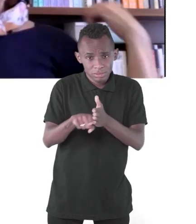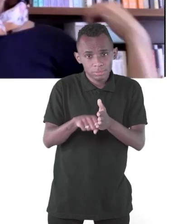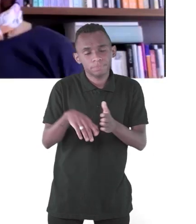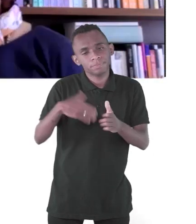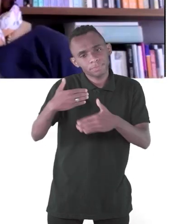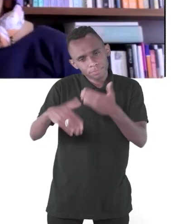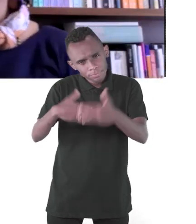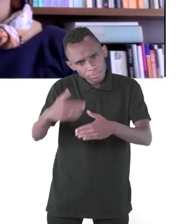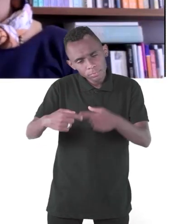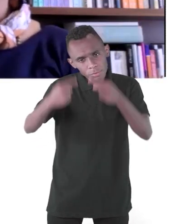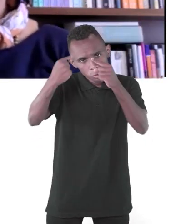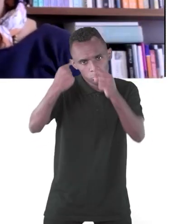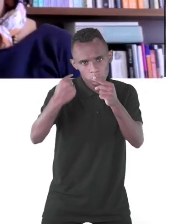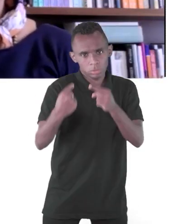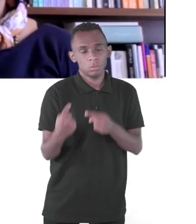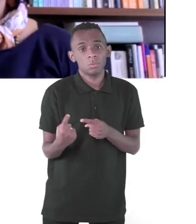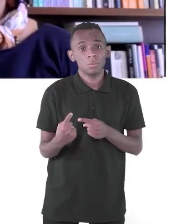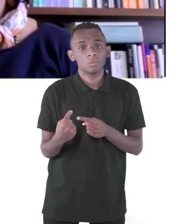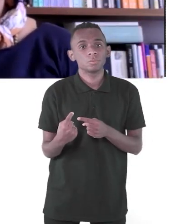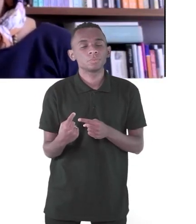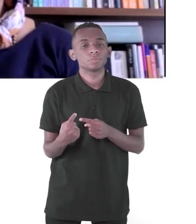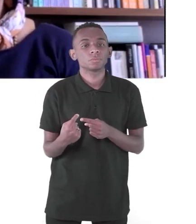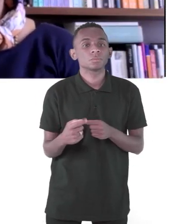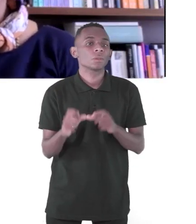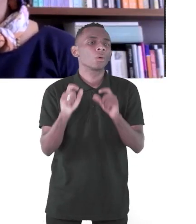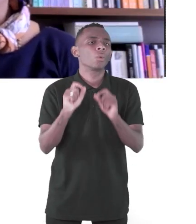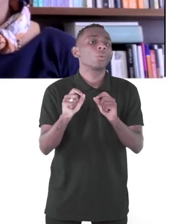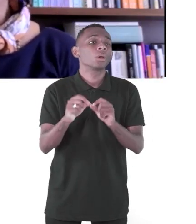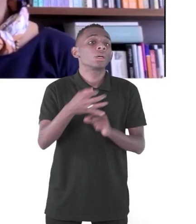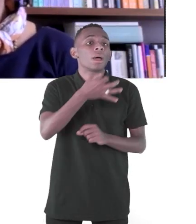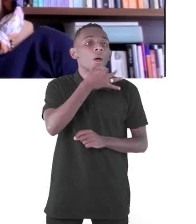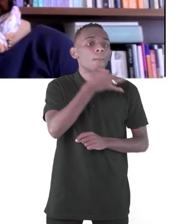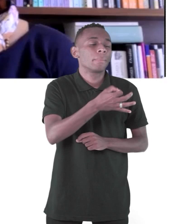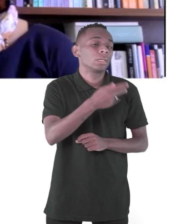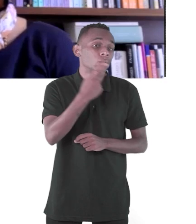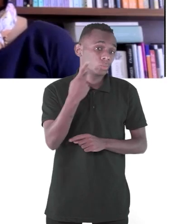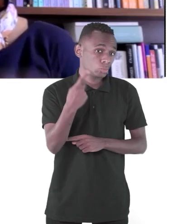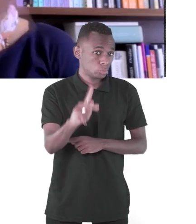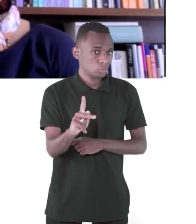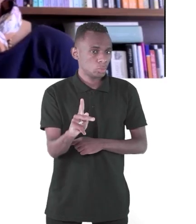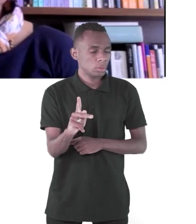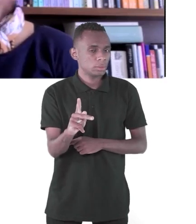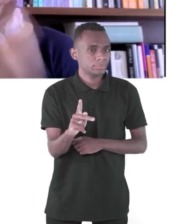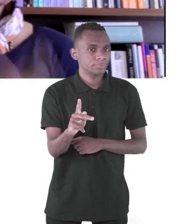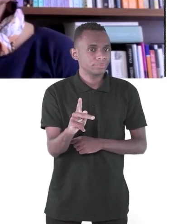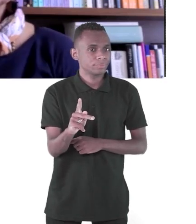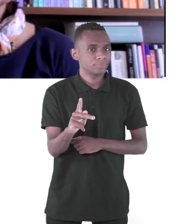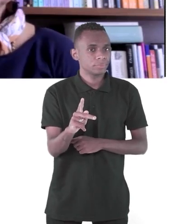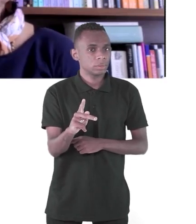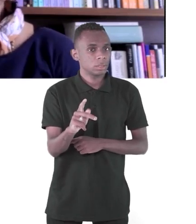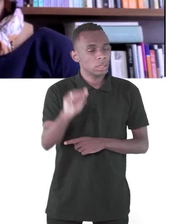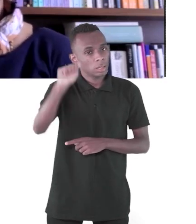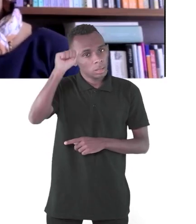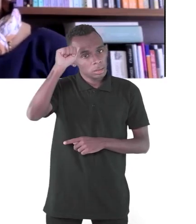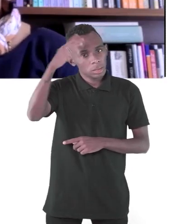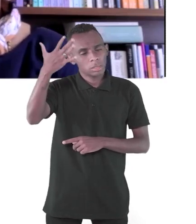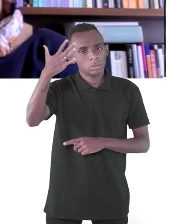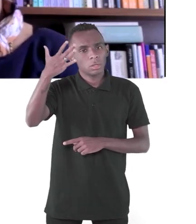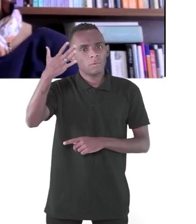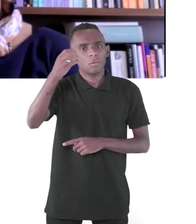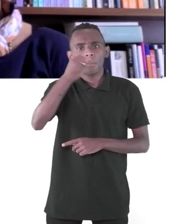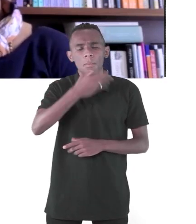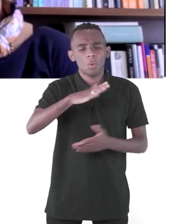Vou avançando nos desafios. O que, na sua opinião, define um